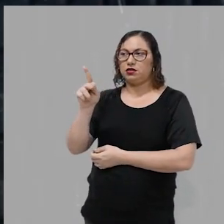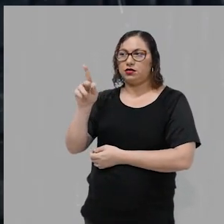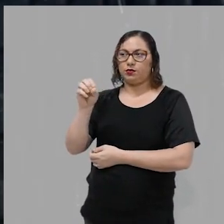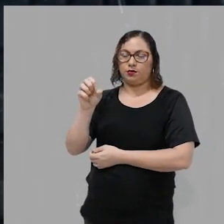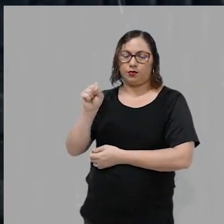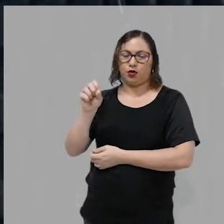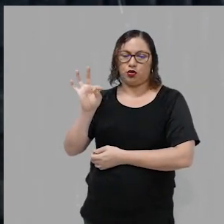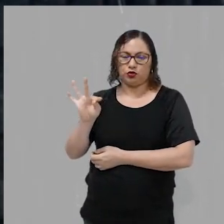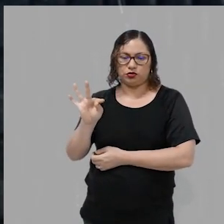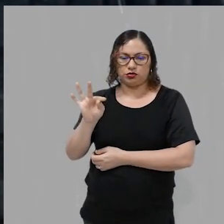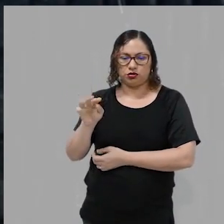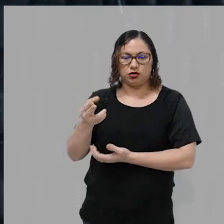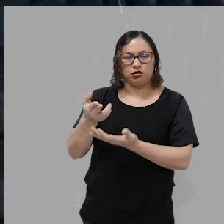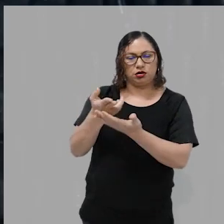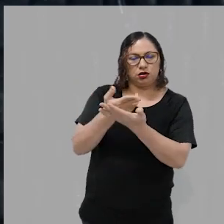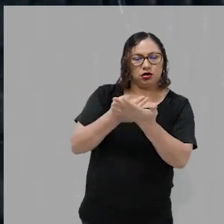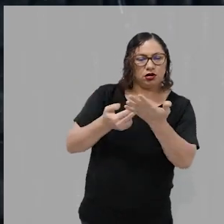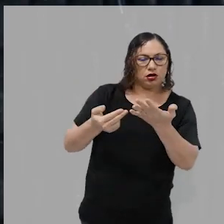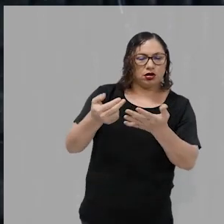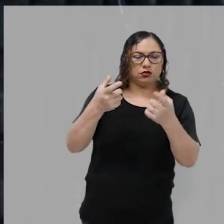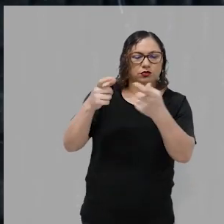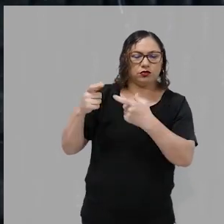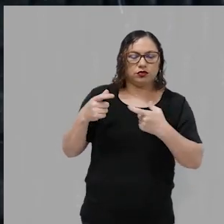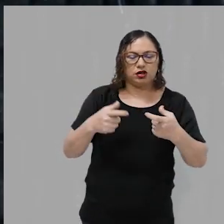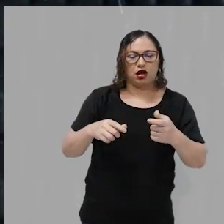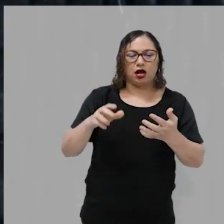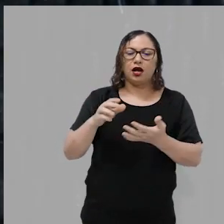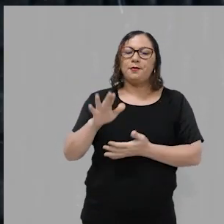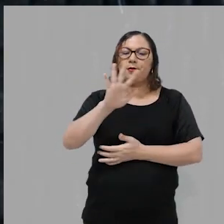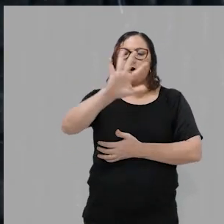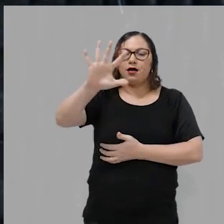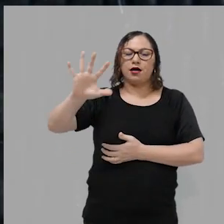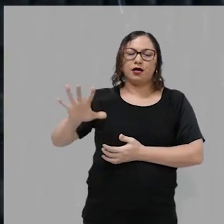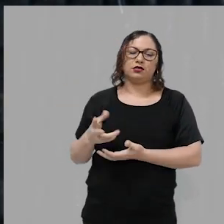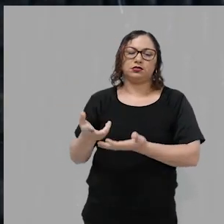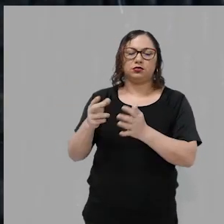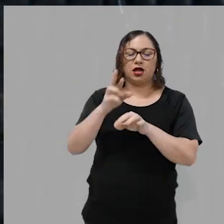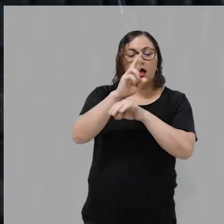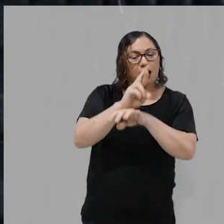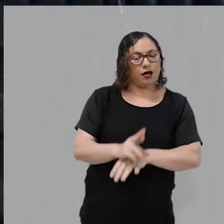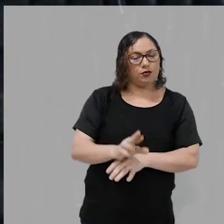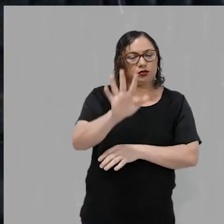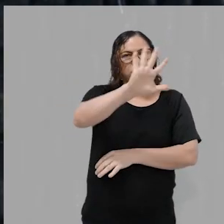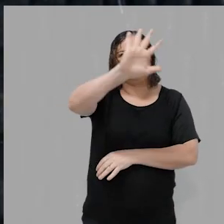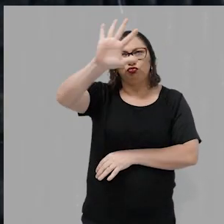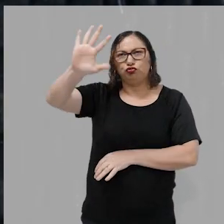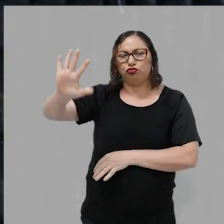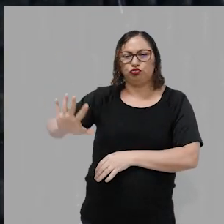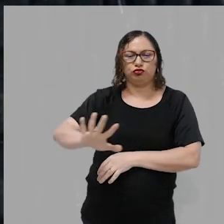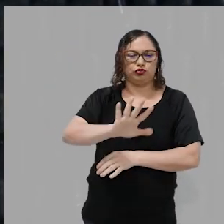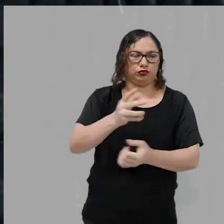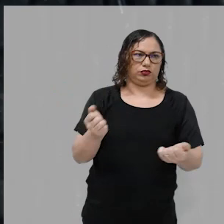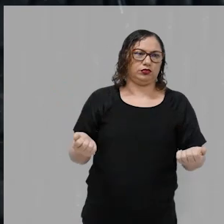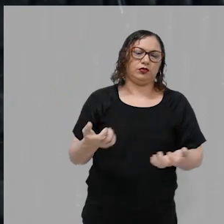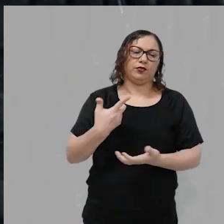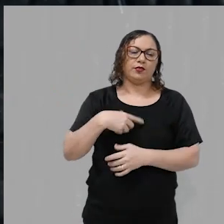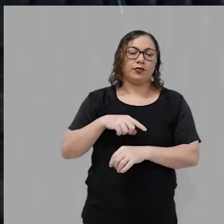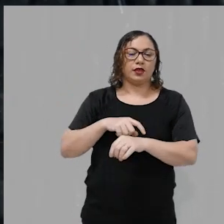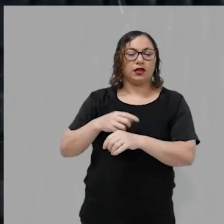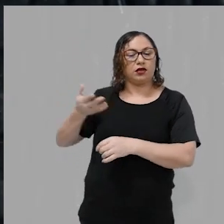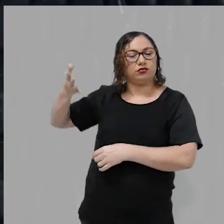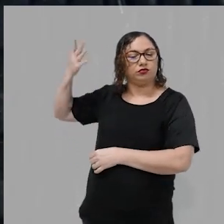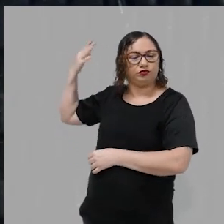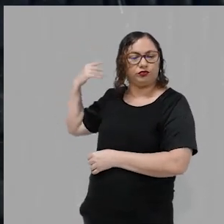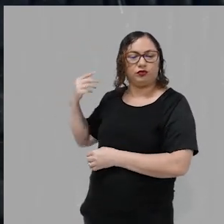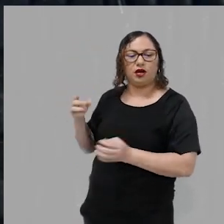espaço, topografia, foi desenhista e gravador e representou as paisagens da época do período. E, para a gente